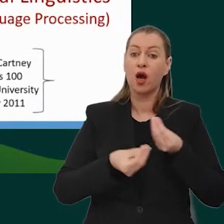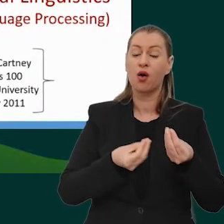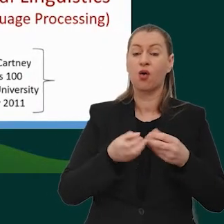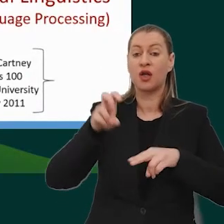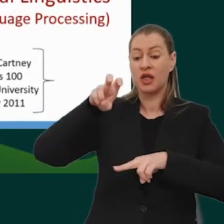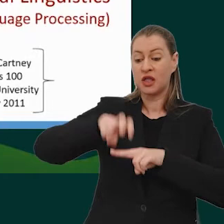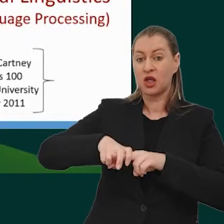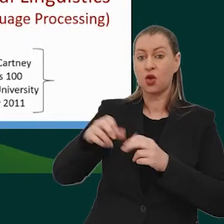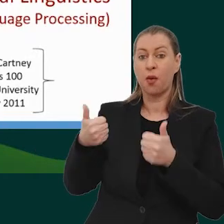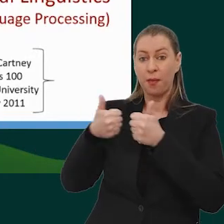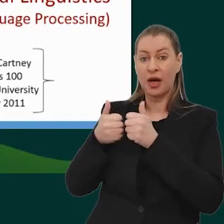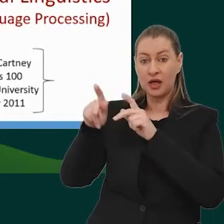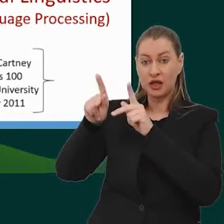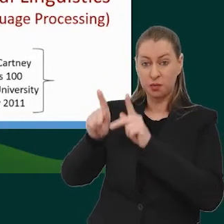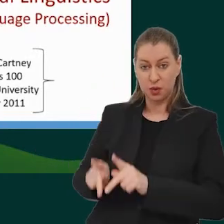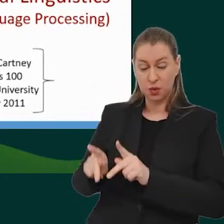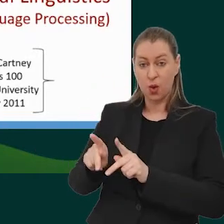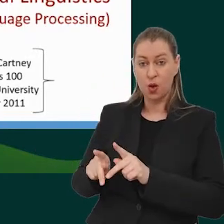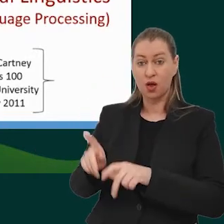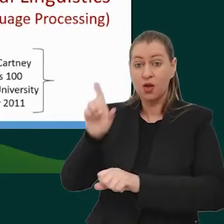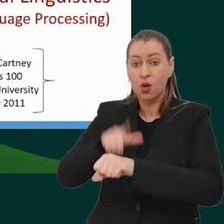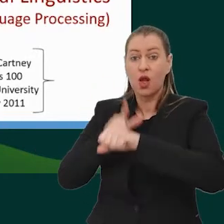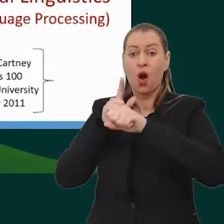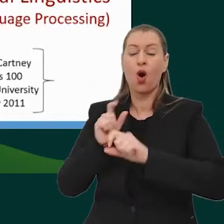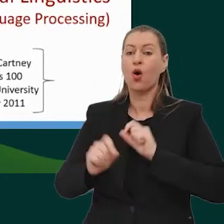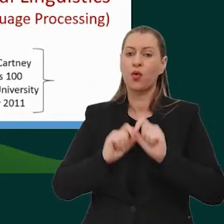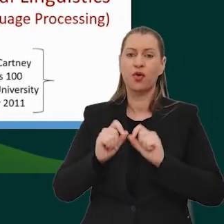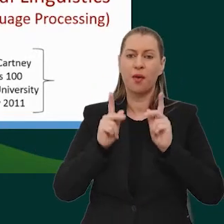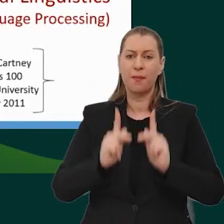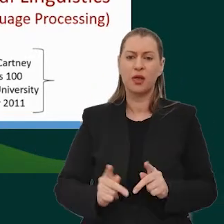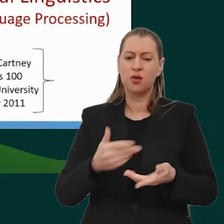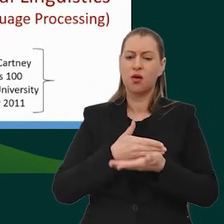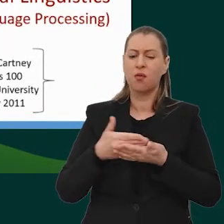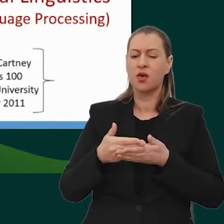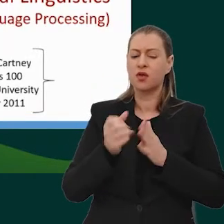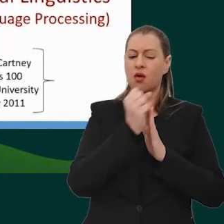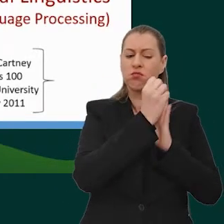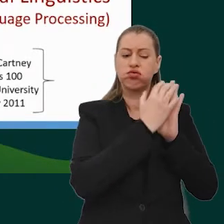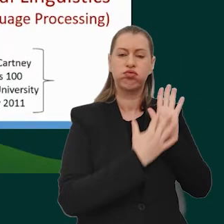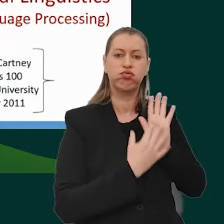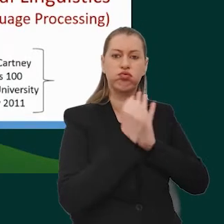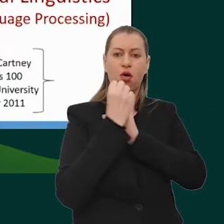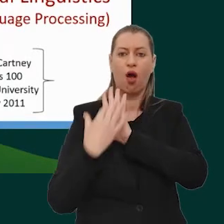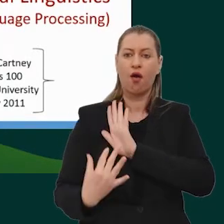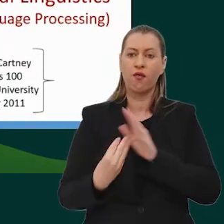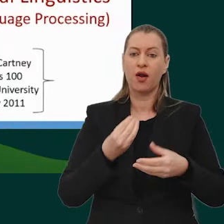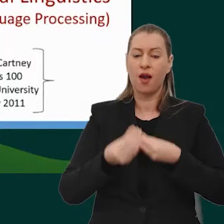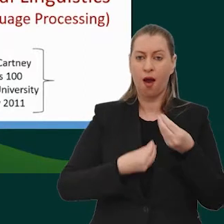ele sentou perto daquelas pessoas, automaticamente aquelas pessoas já começaram a avaliar ele, seja por